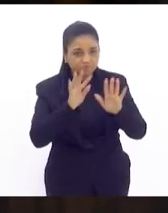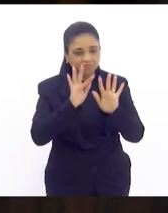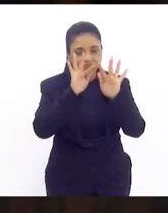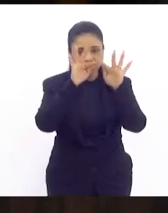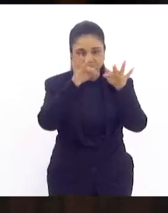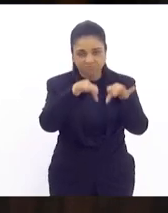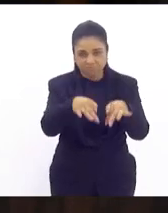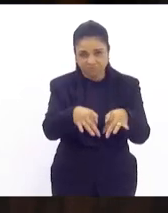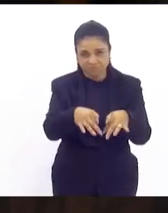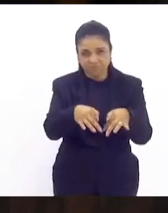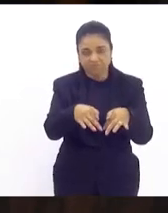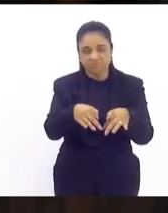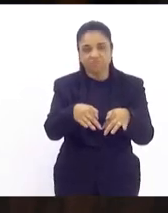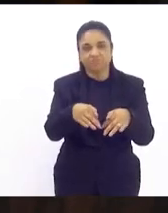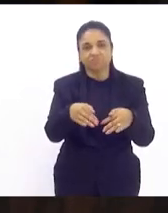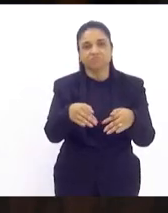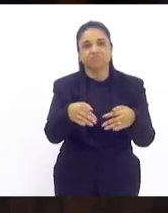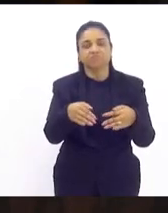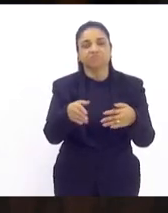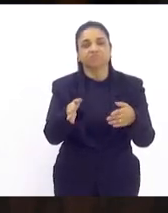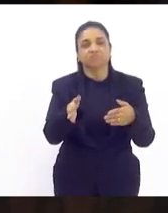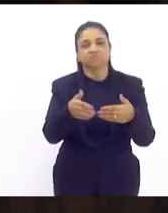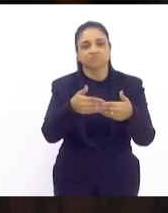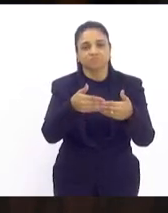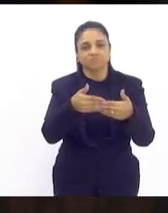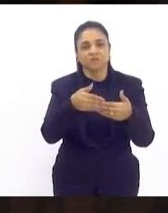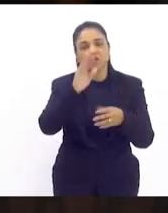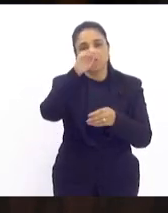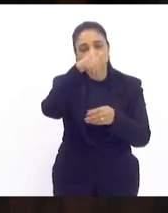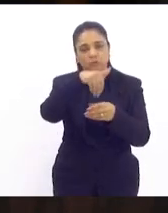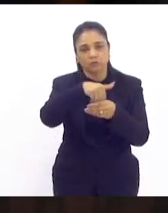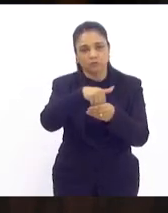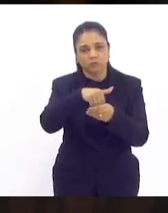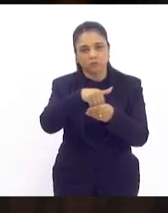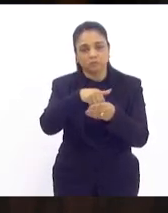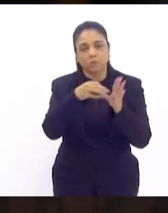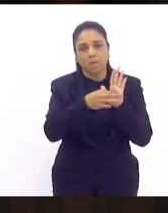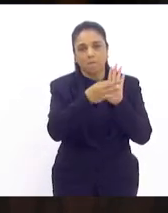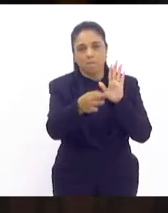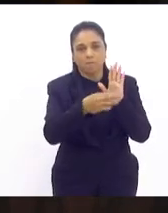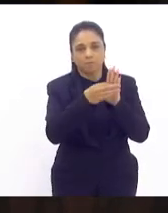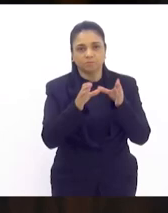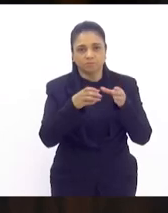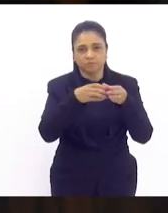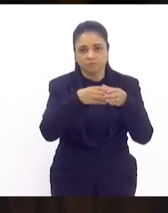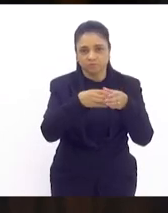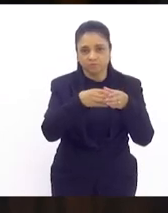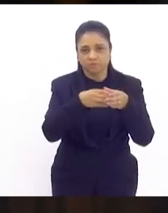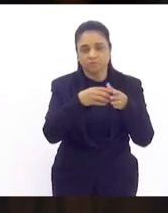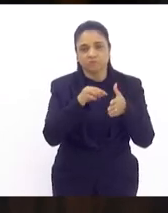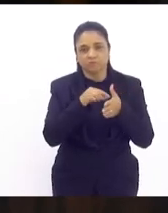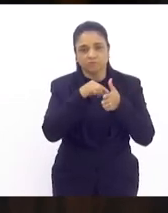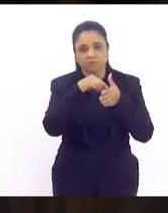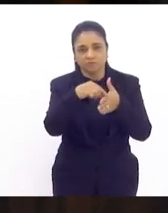discutir encerrada a discussão em votação parecer da comissão de indicação